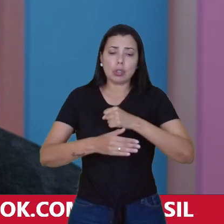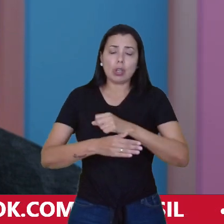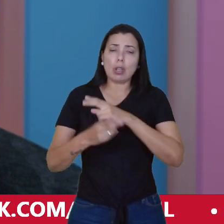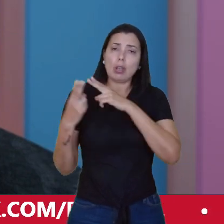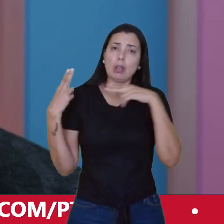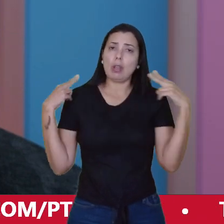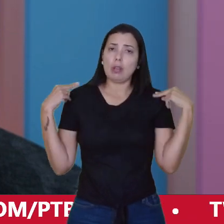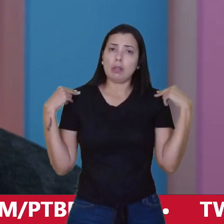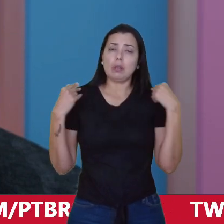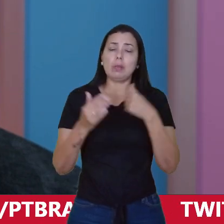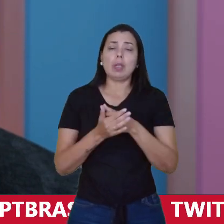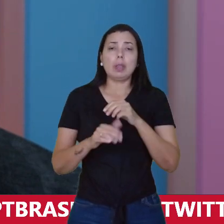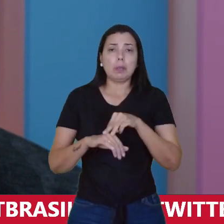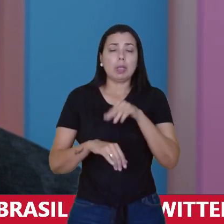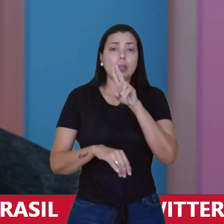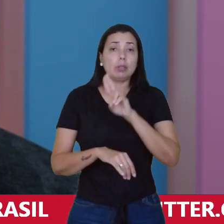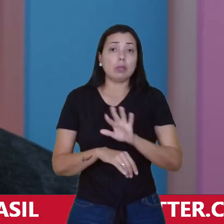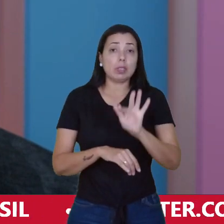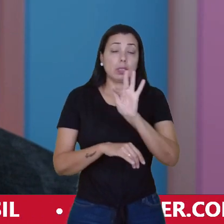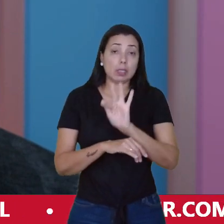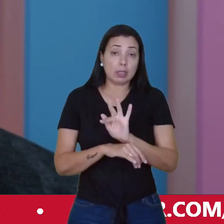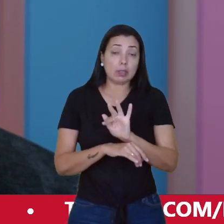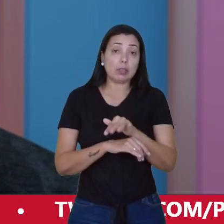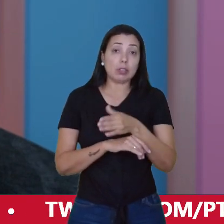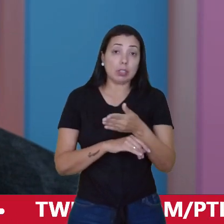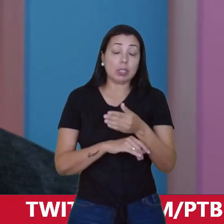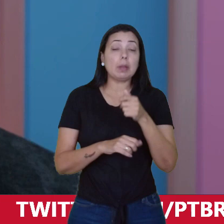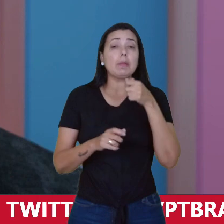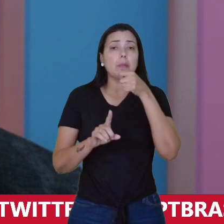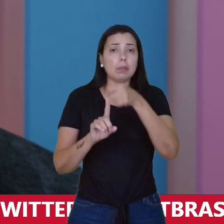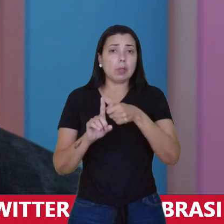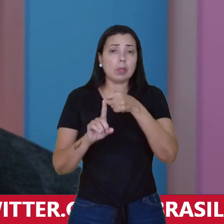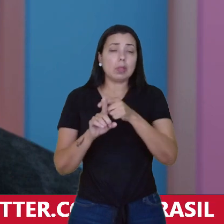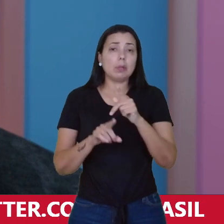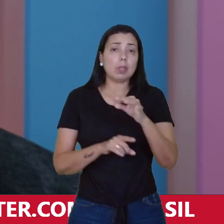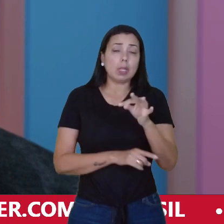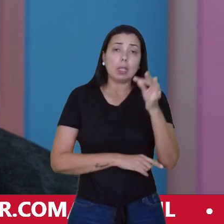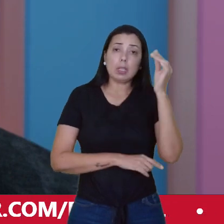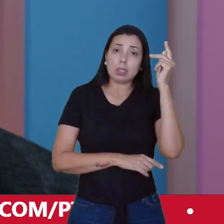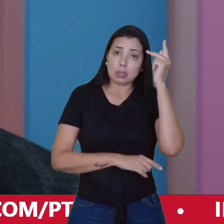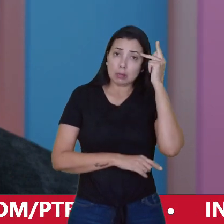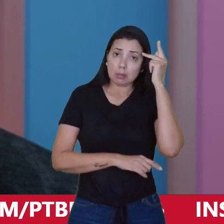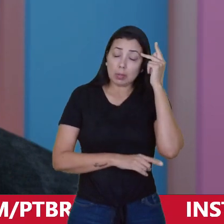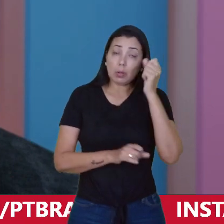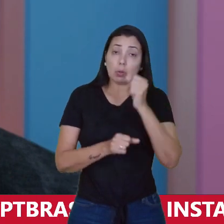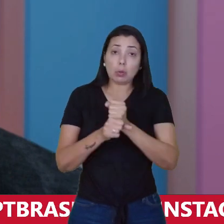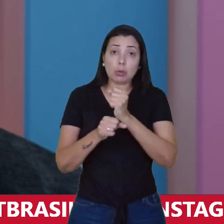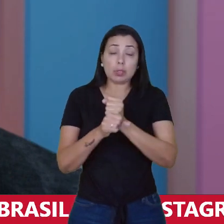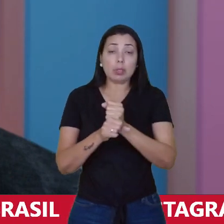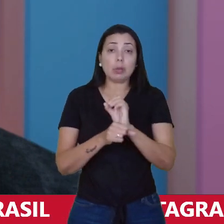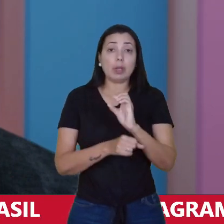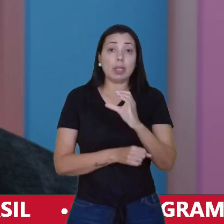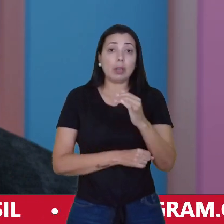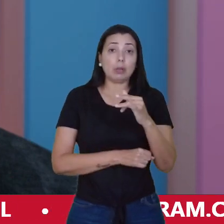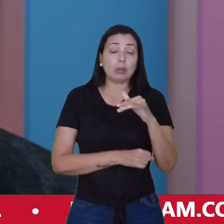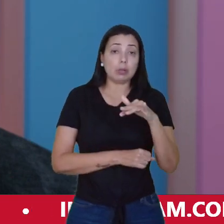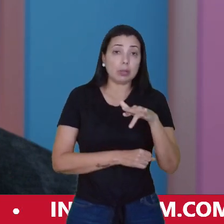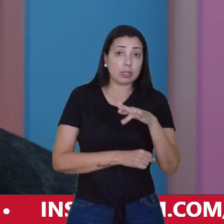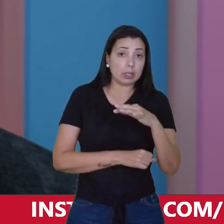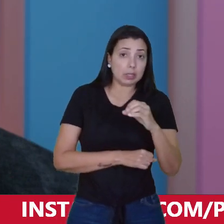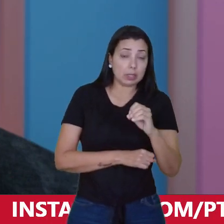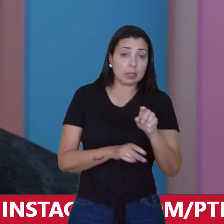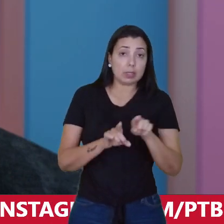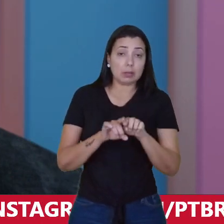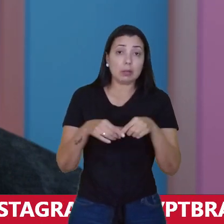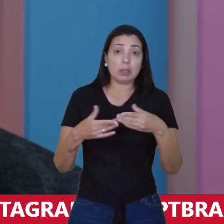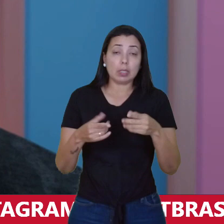Sara Derruri, mestra pela Universidade do País Basco e militante do PT de São Paulo, sobre a construção do ecossocialismo e como ele